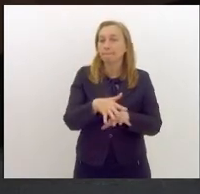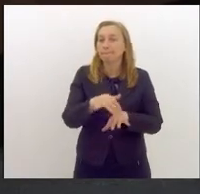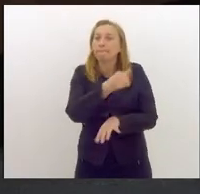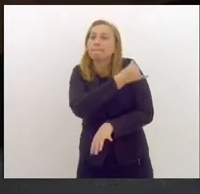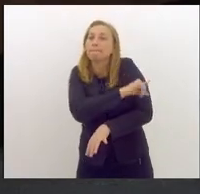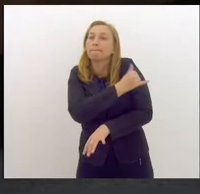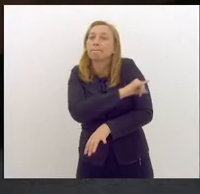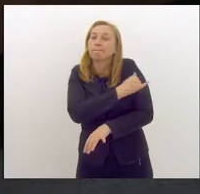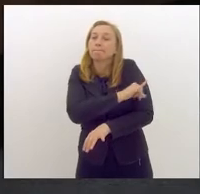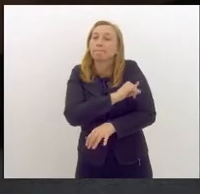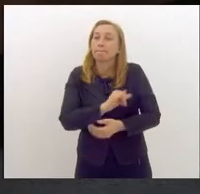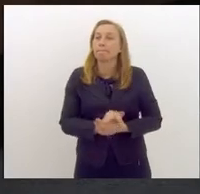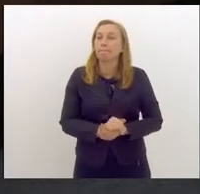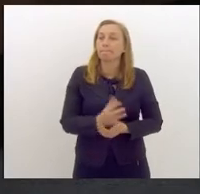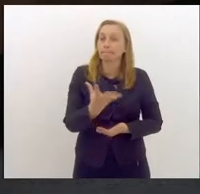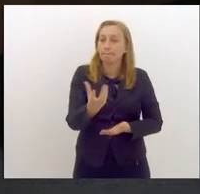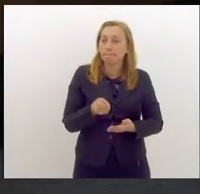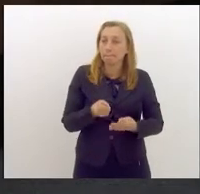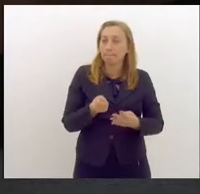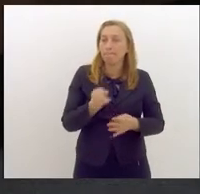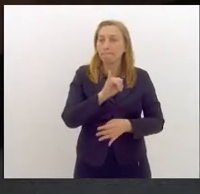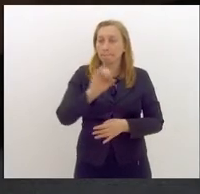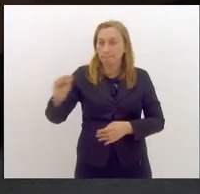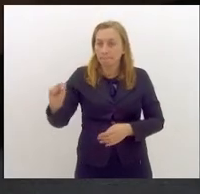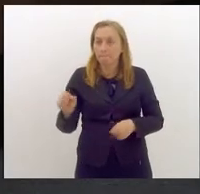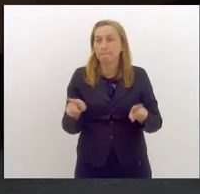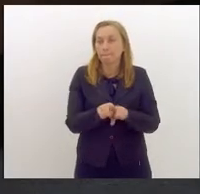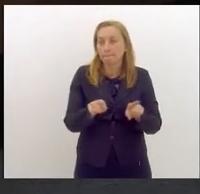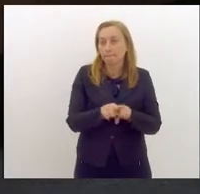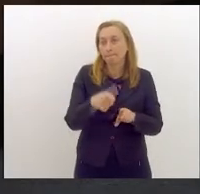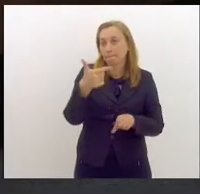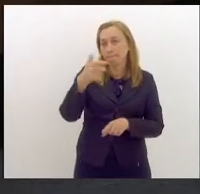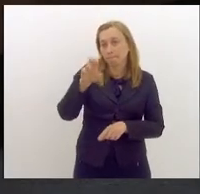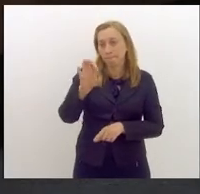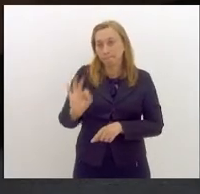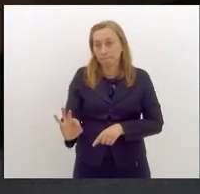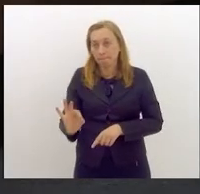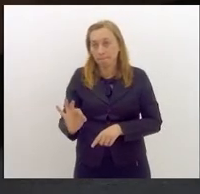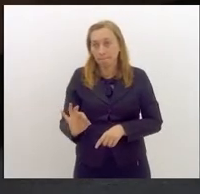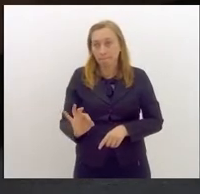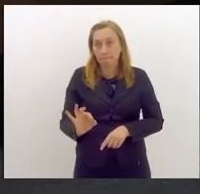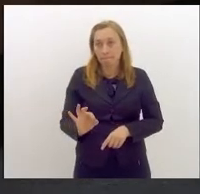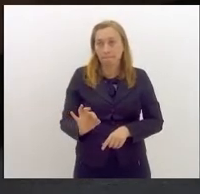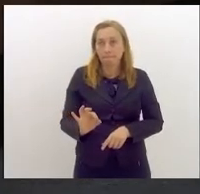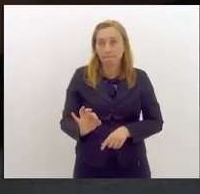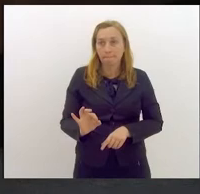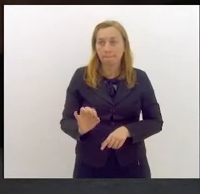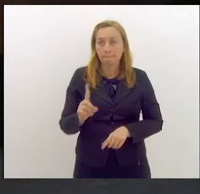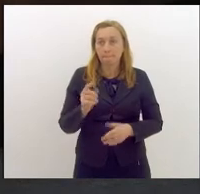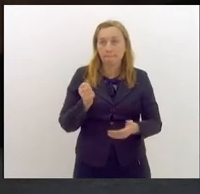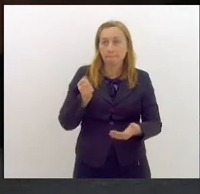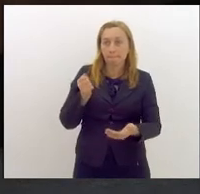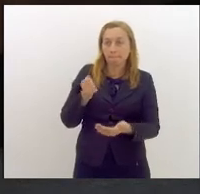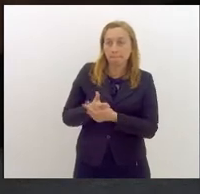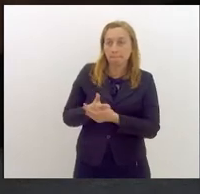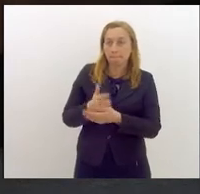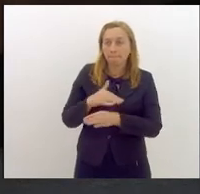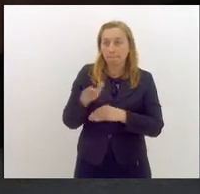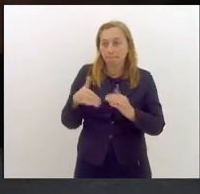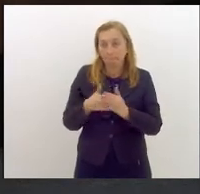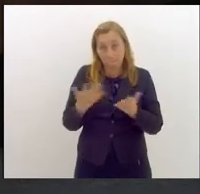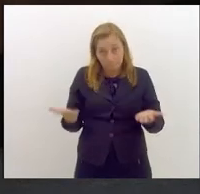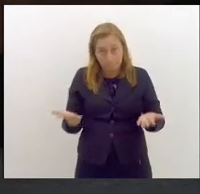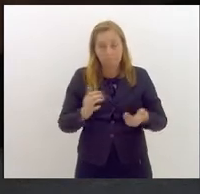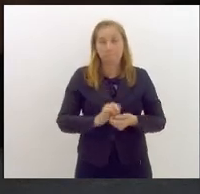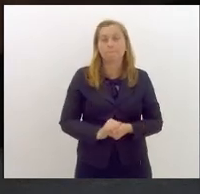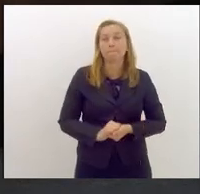nessa parcela da cota Paty do ICMS dos 25%, sem entrar no mérito do pagamento do passivo que